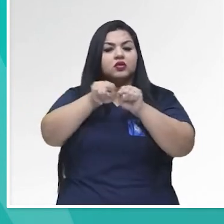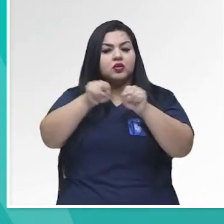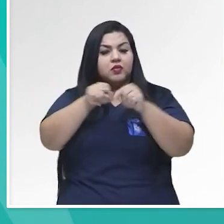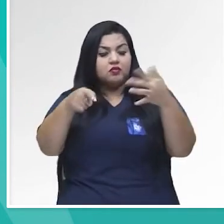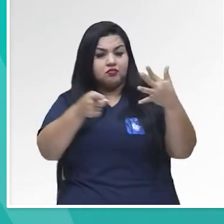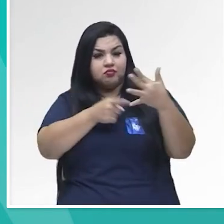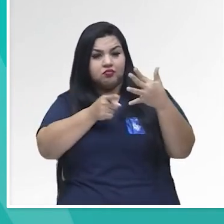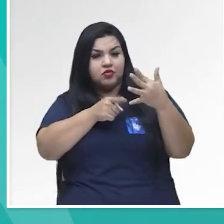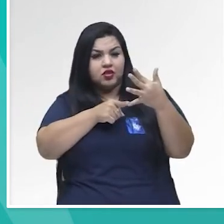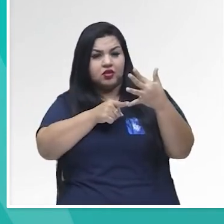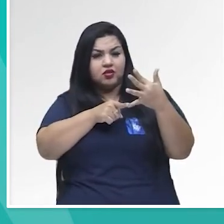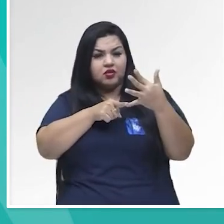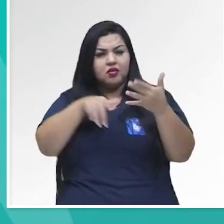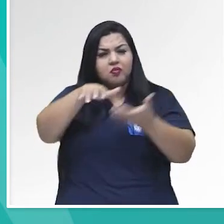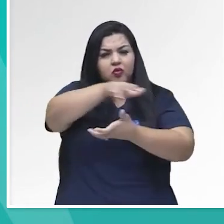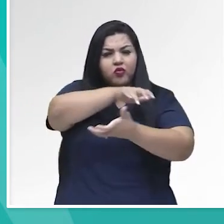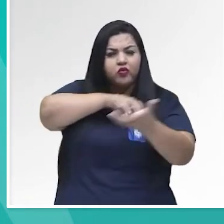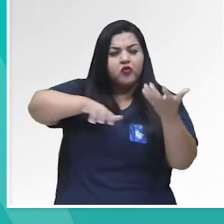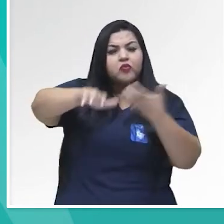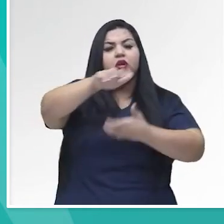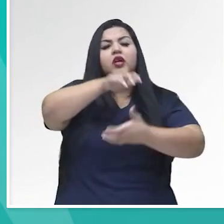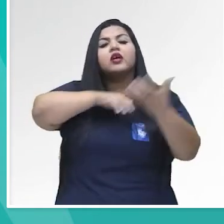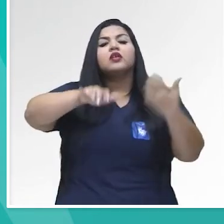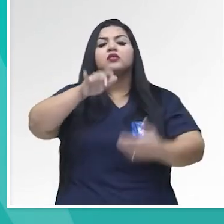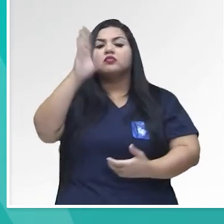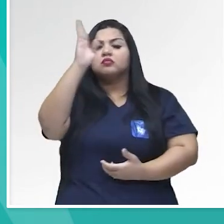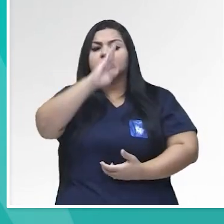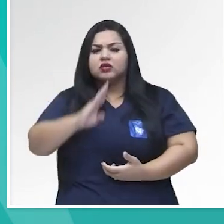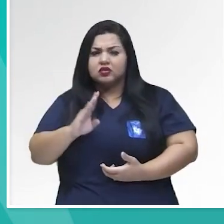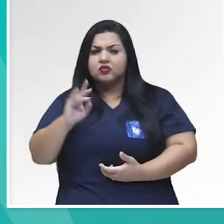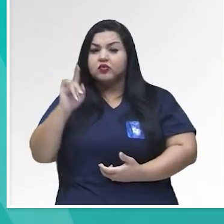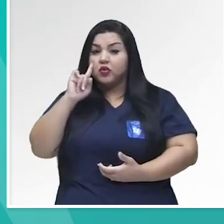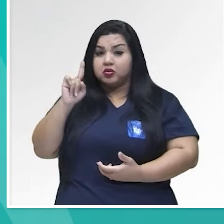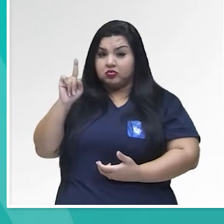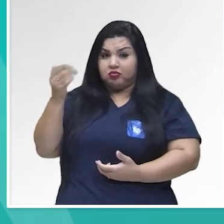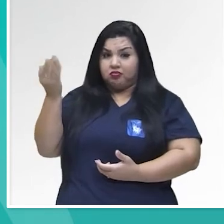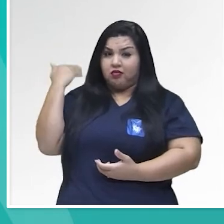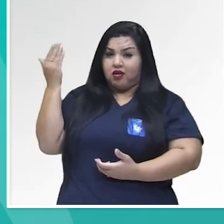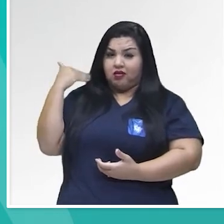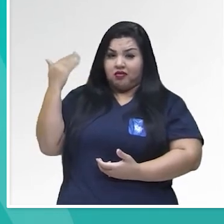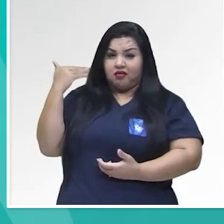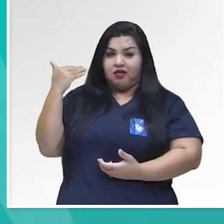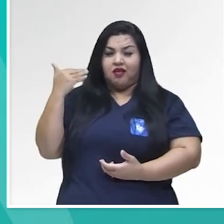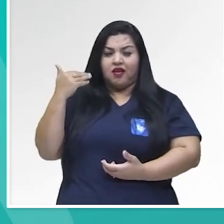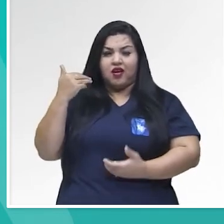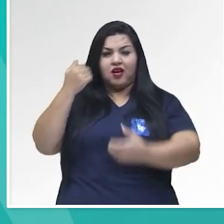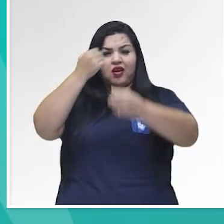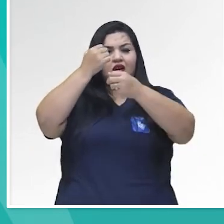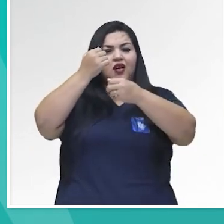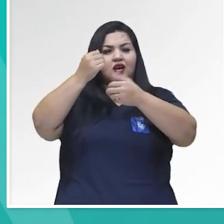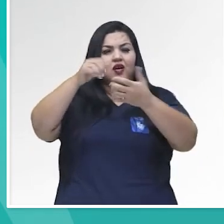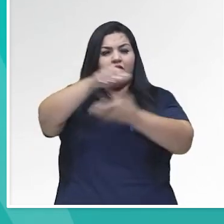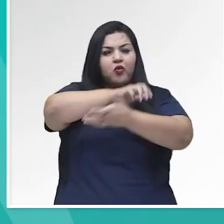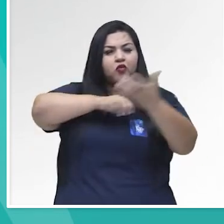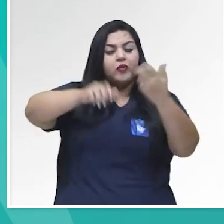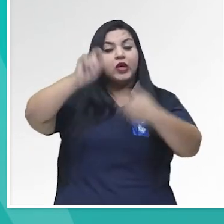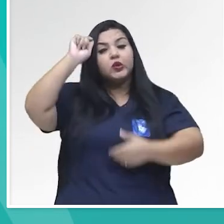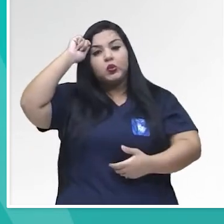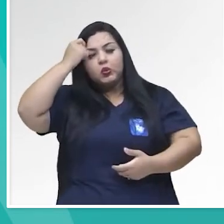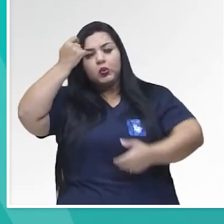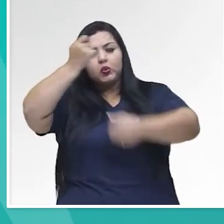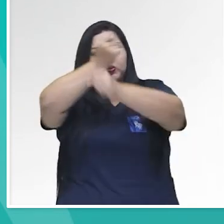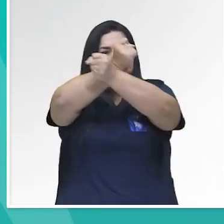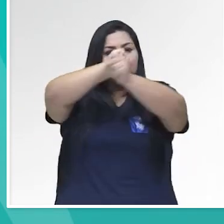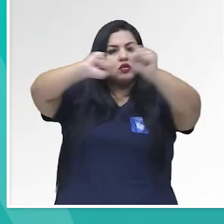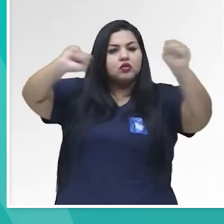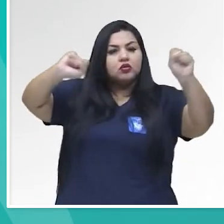já parou para pensar que se não fosse o movimento abolicionista no Brasil no século XIX, nós não